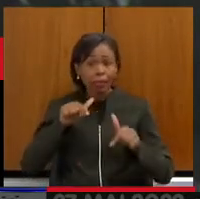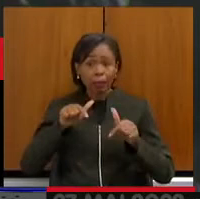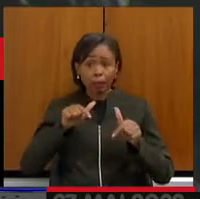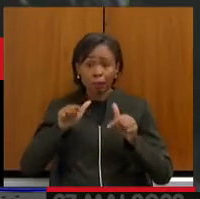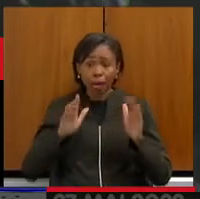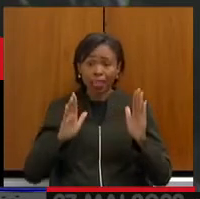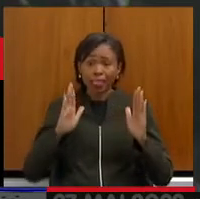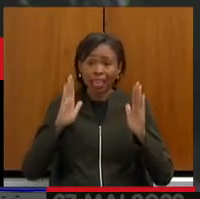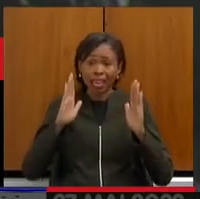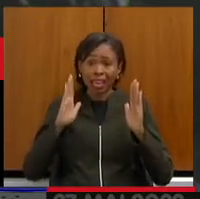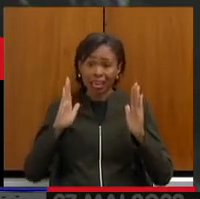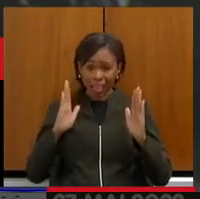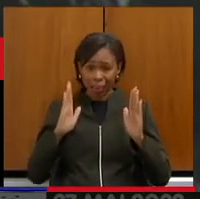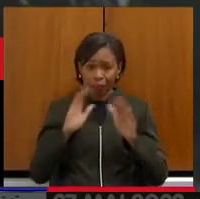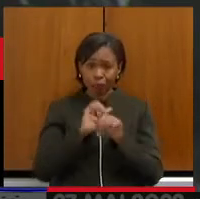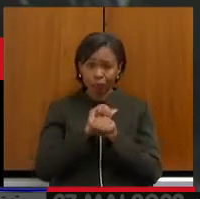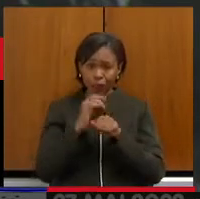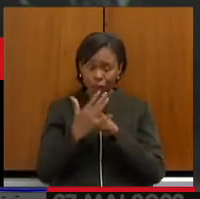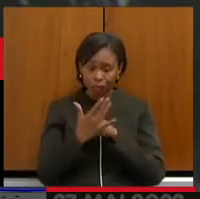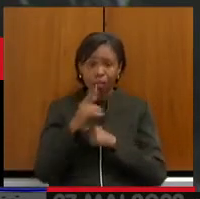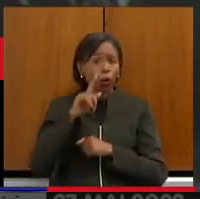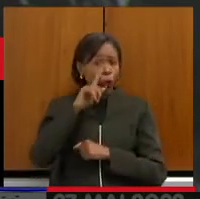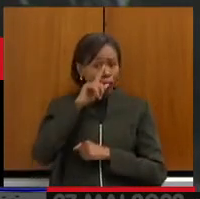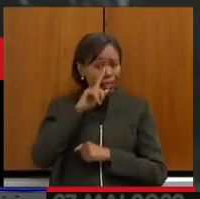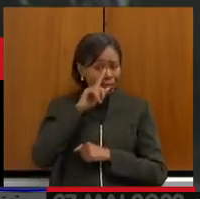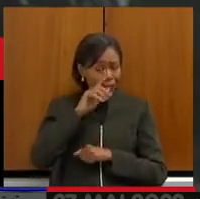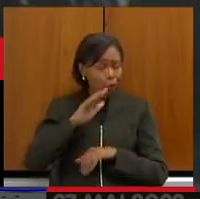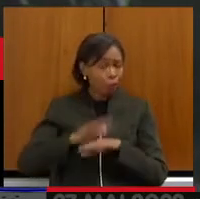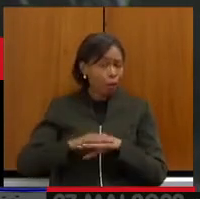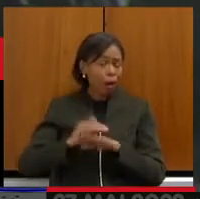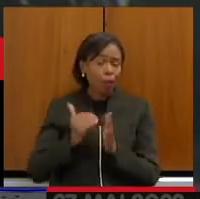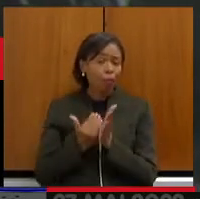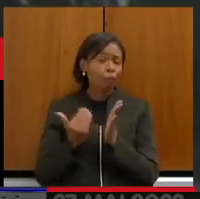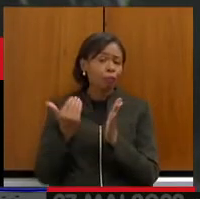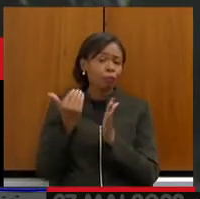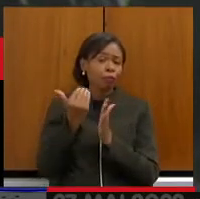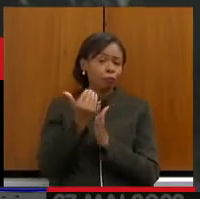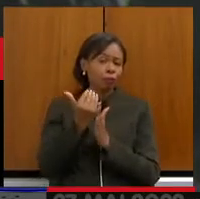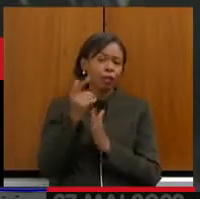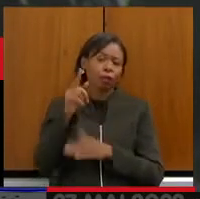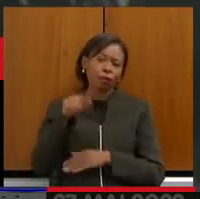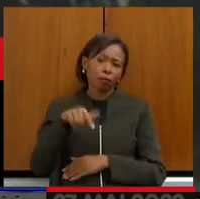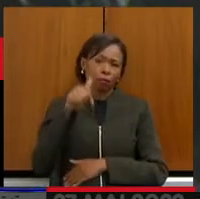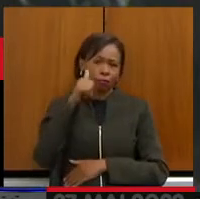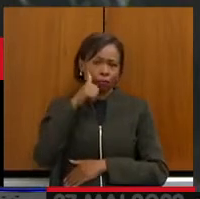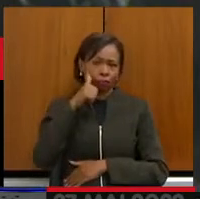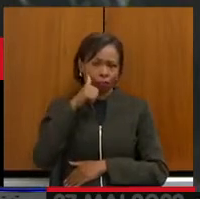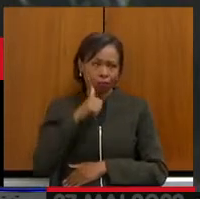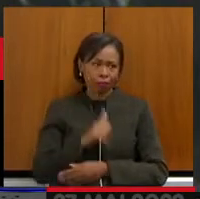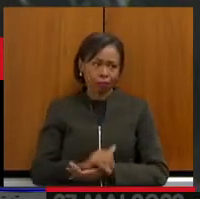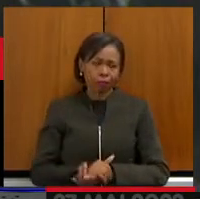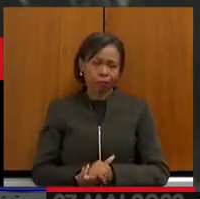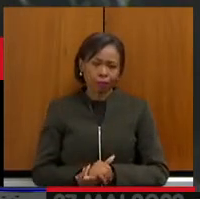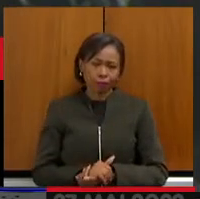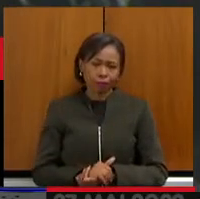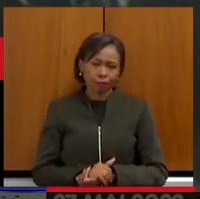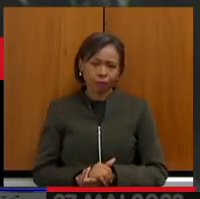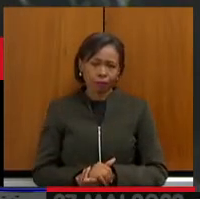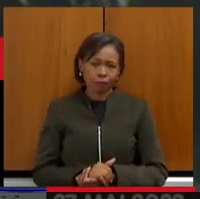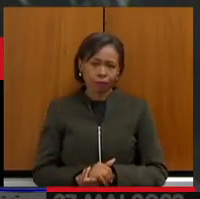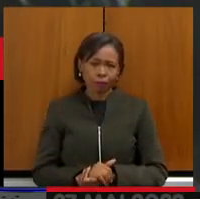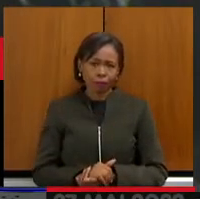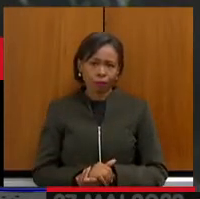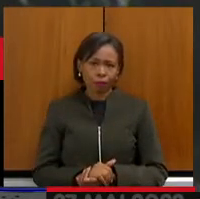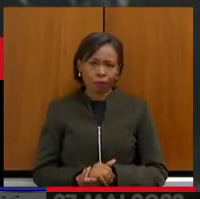trabalho que esposa o risco foi um trabalho que teve gênero e é desde